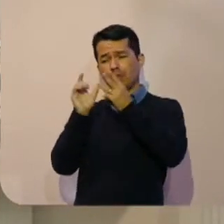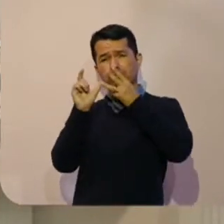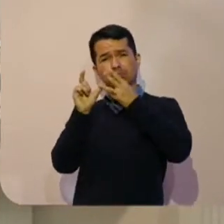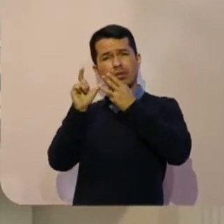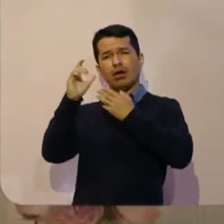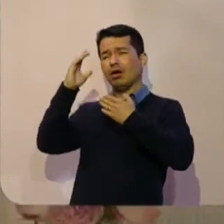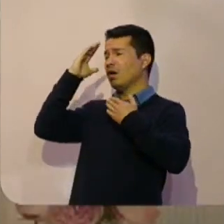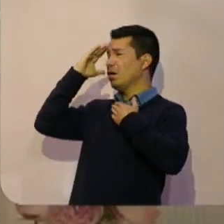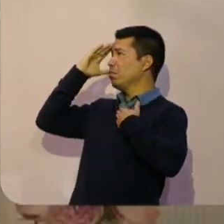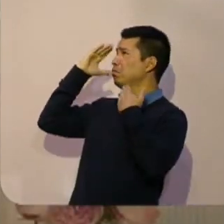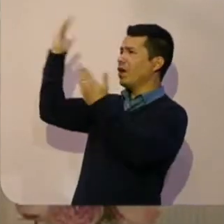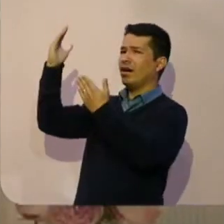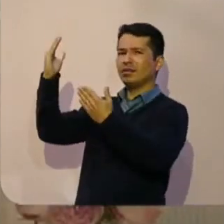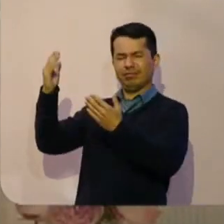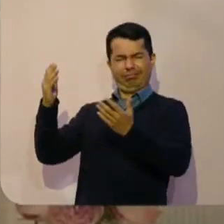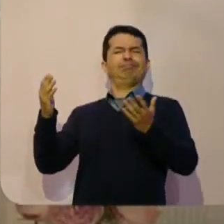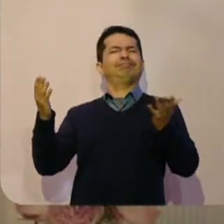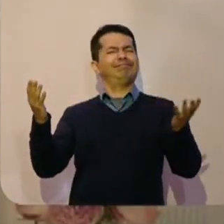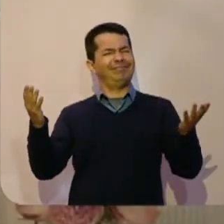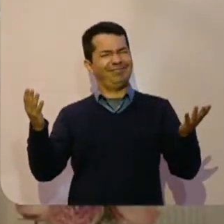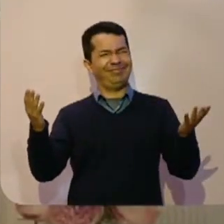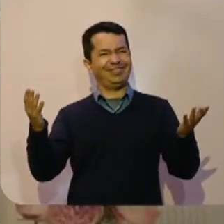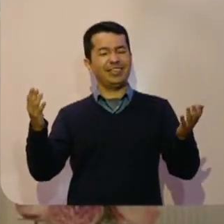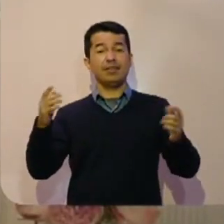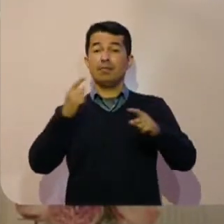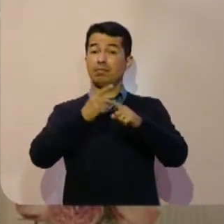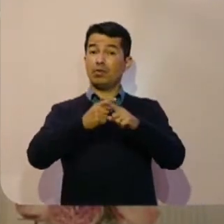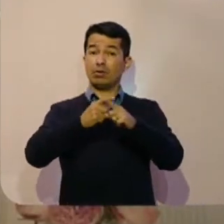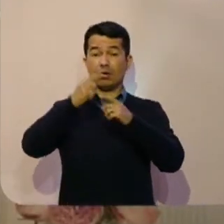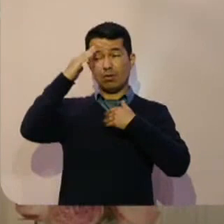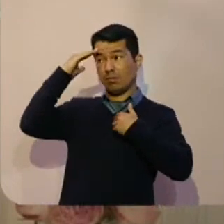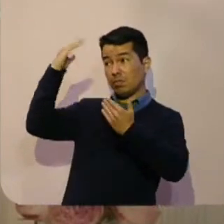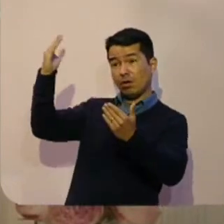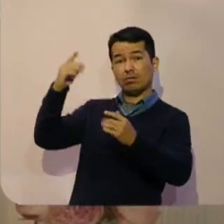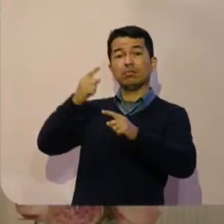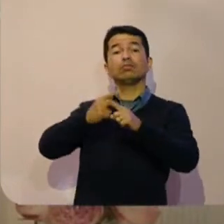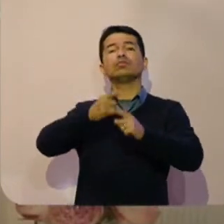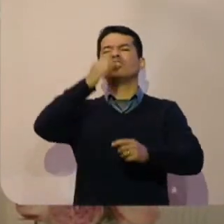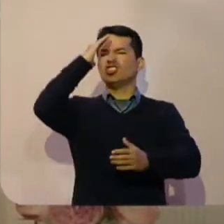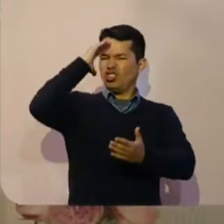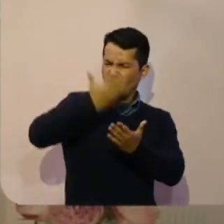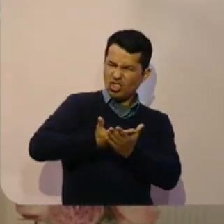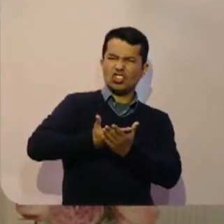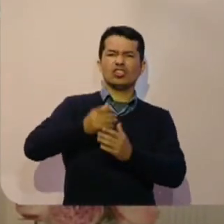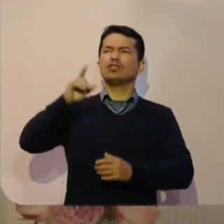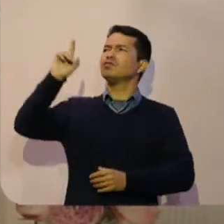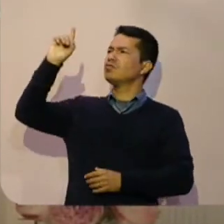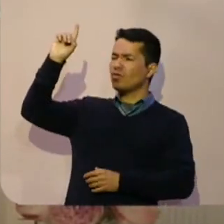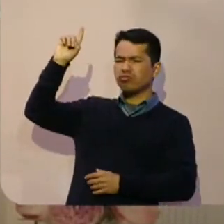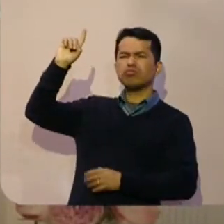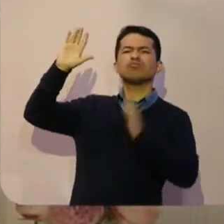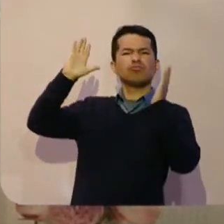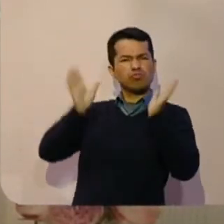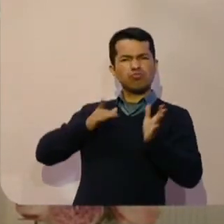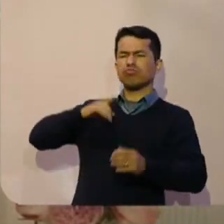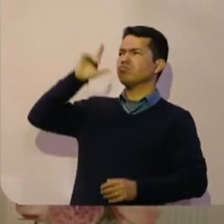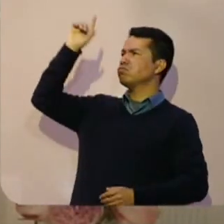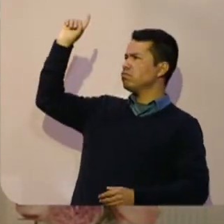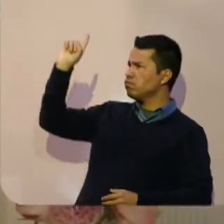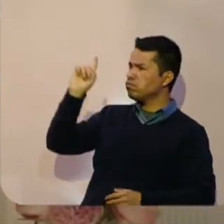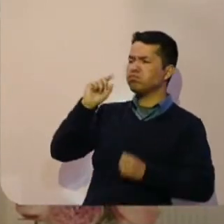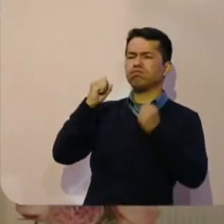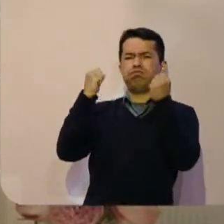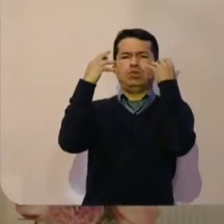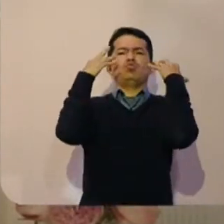está presente. É interessante que 1/3 dos salmos na Bíblia são salmos chamados de lamentos,